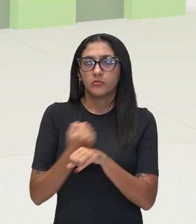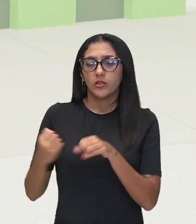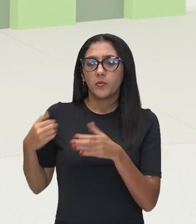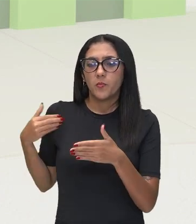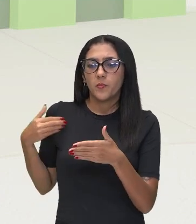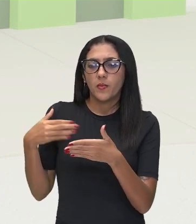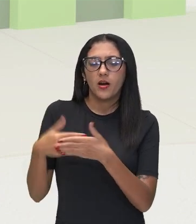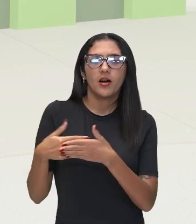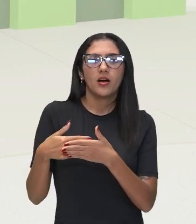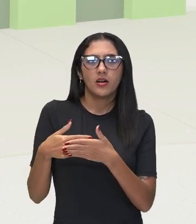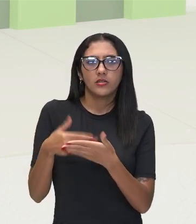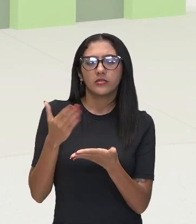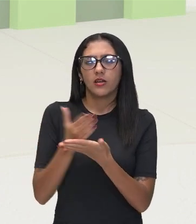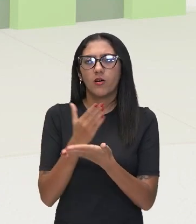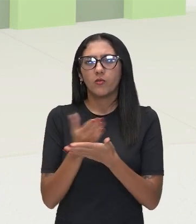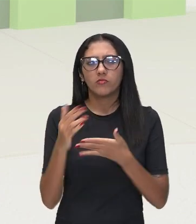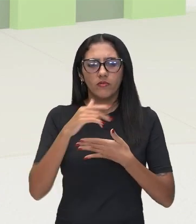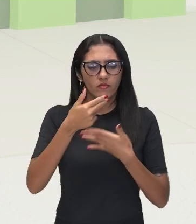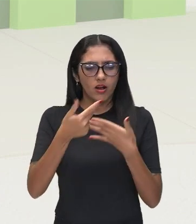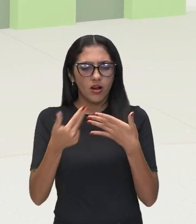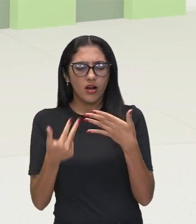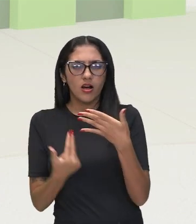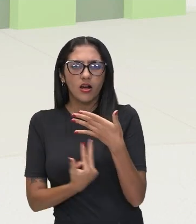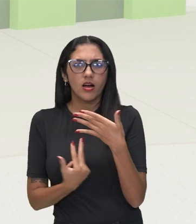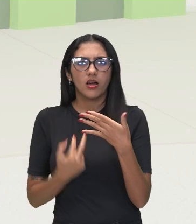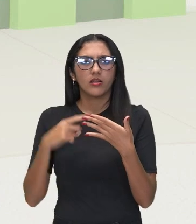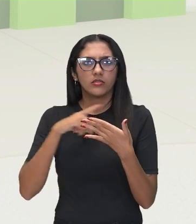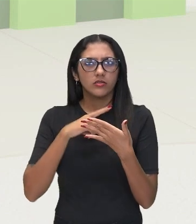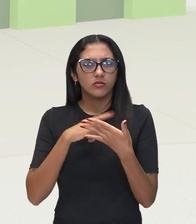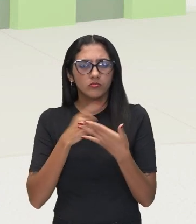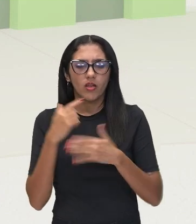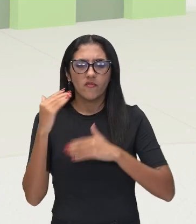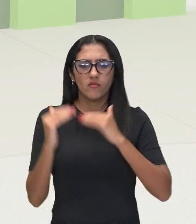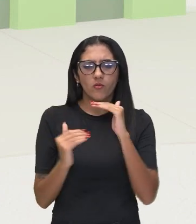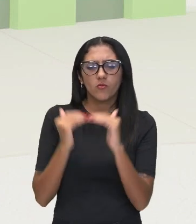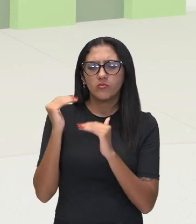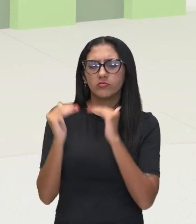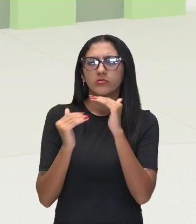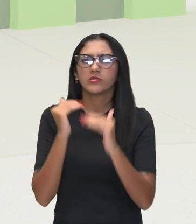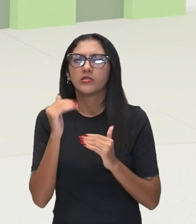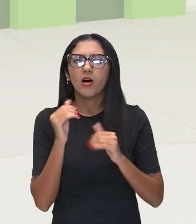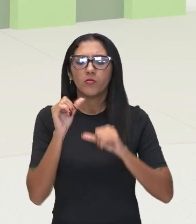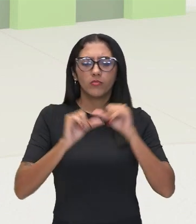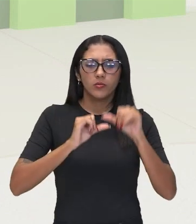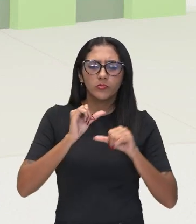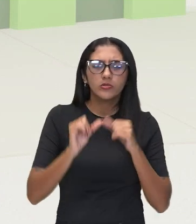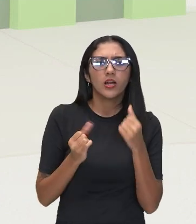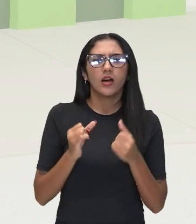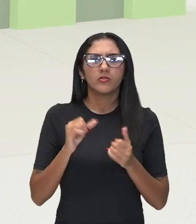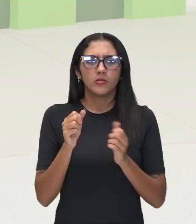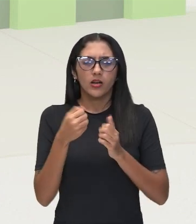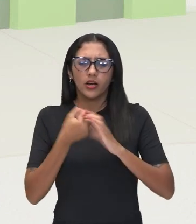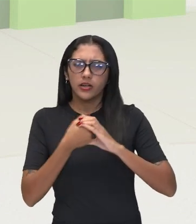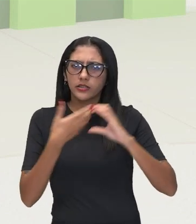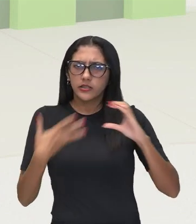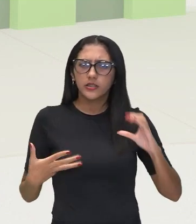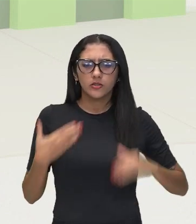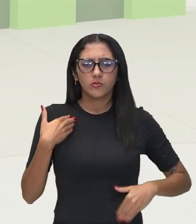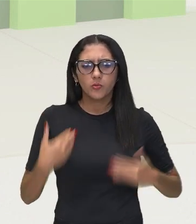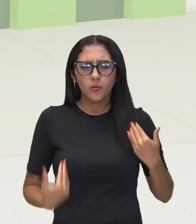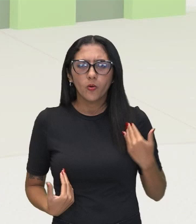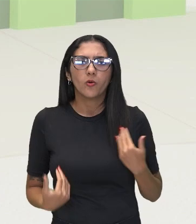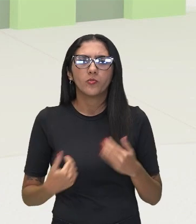todas essas espécies, elas foram evoluindo. E assim nós temos toda a